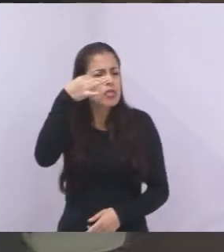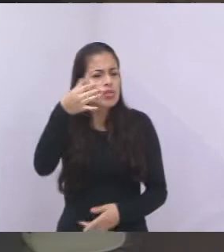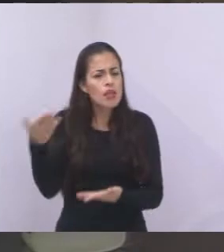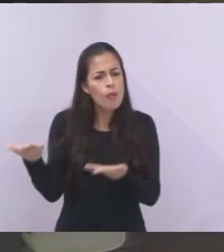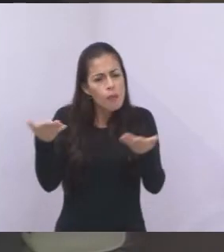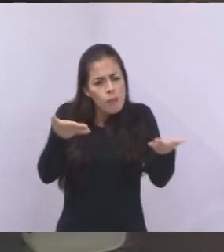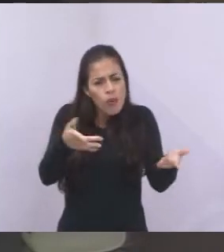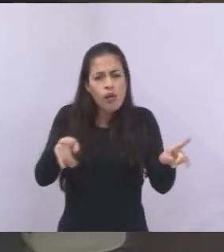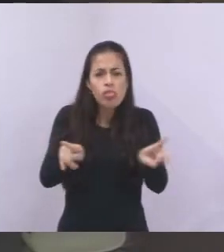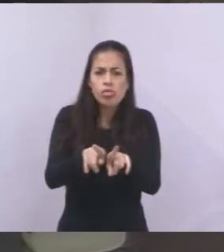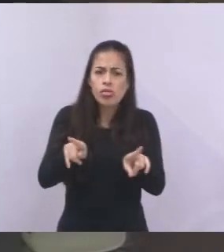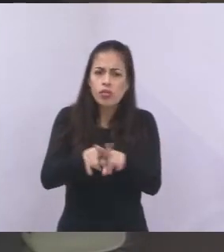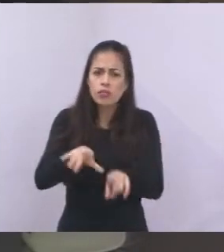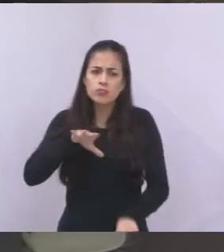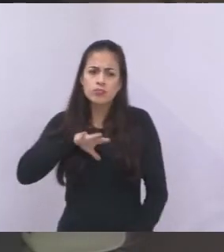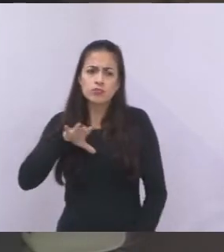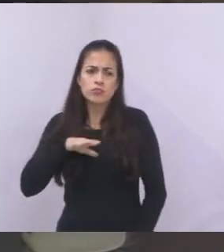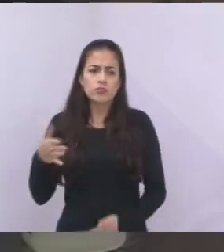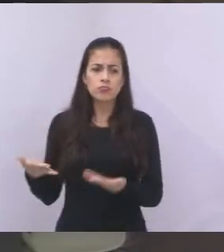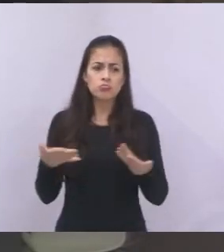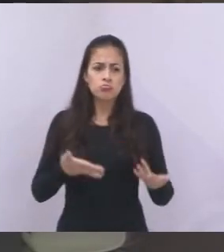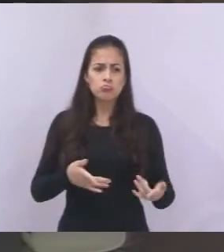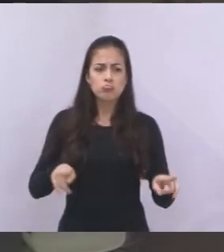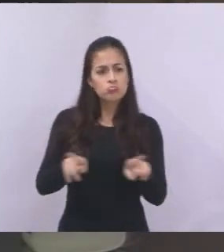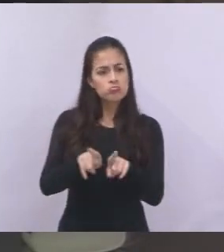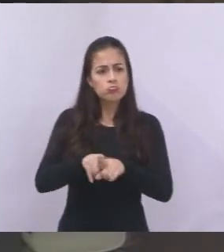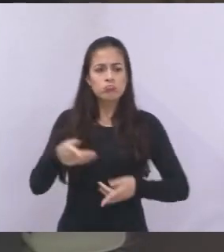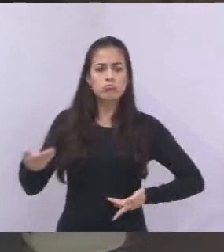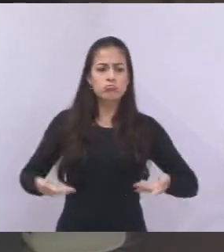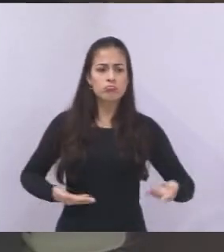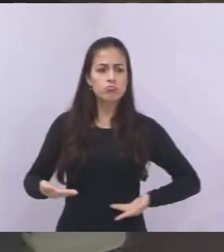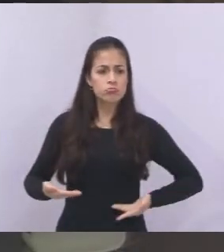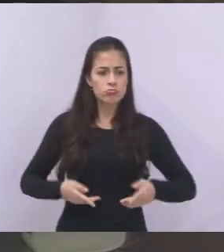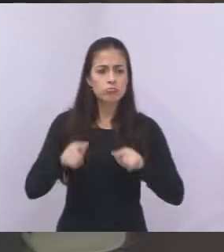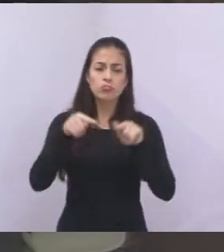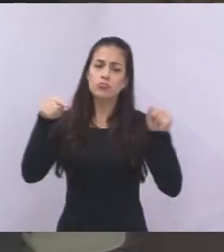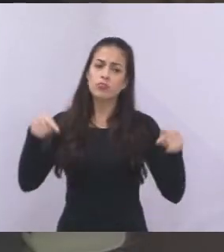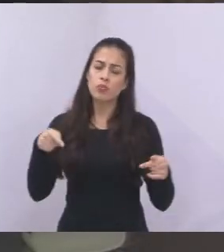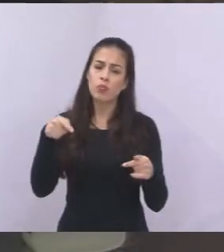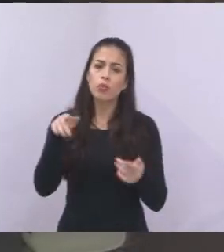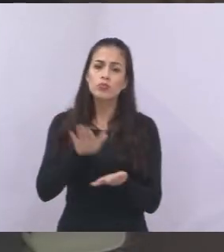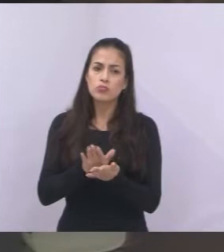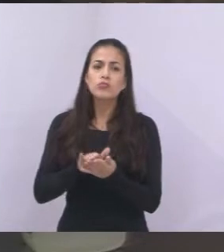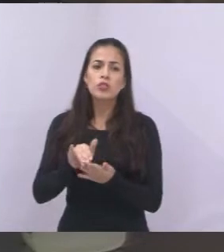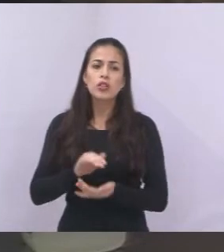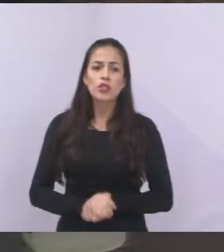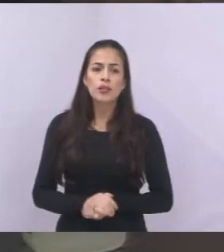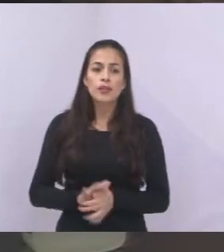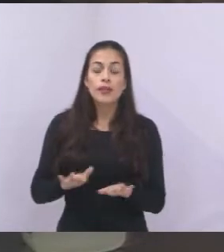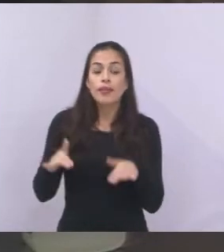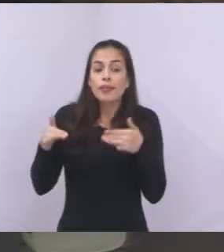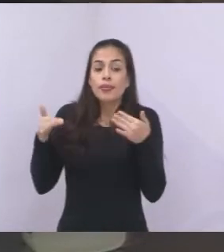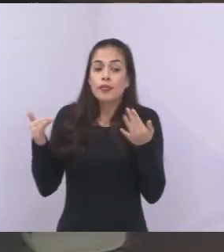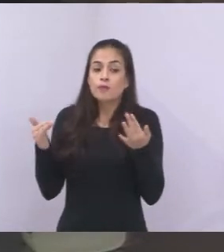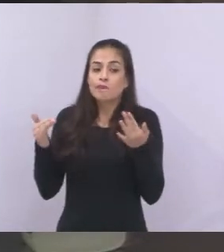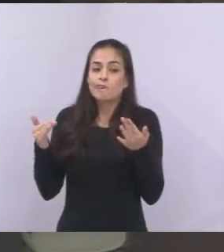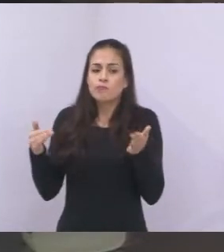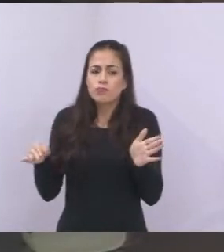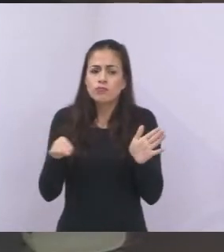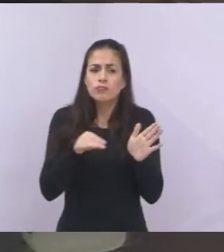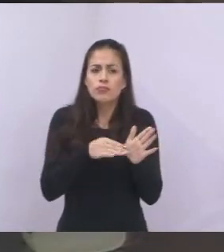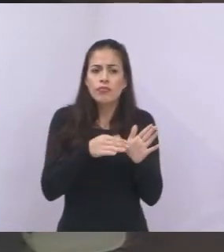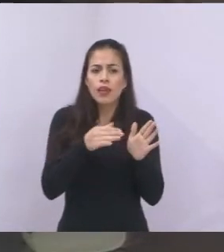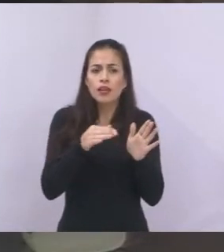também nessa cidade, que também são servidores públicos da nossa cidade. Então, devido a